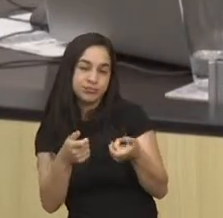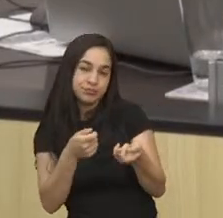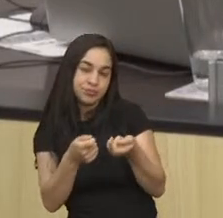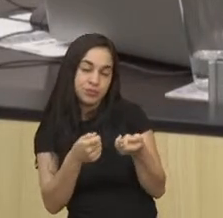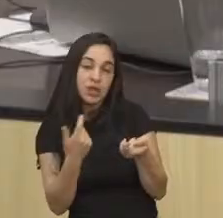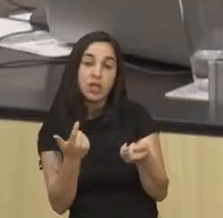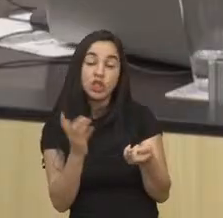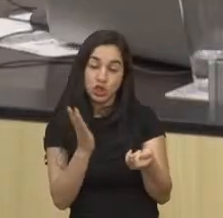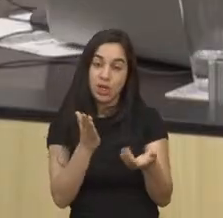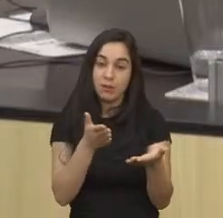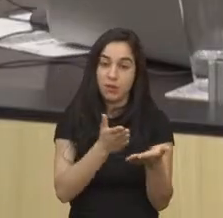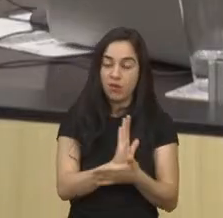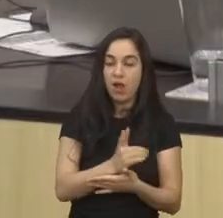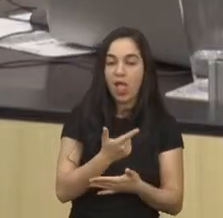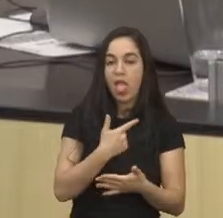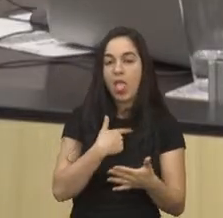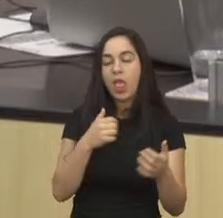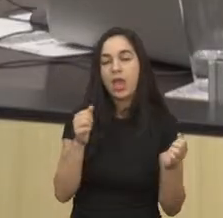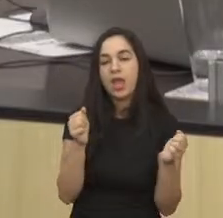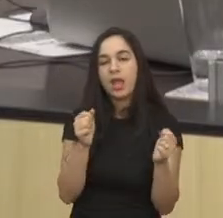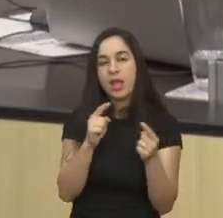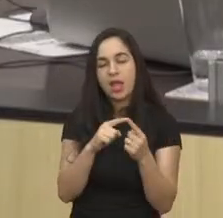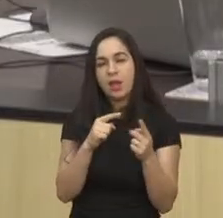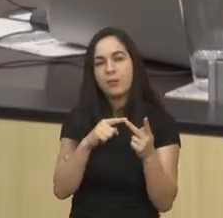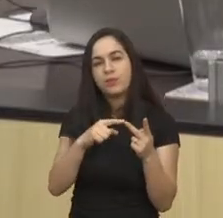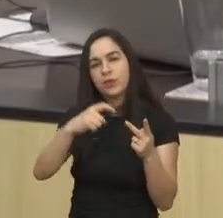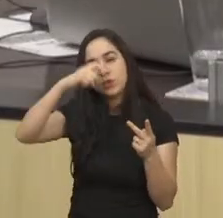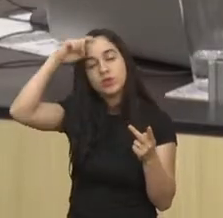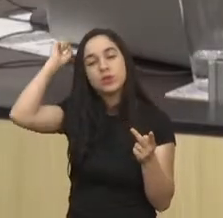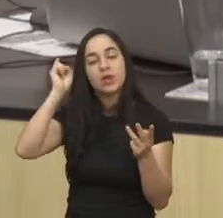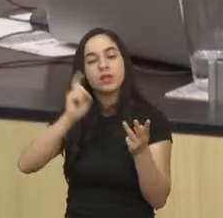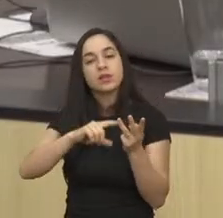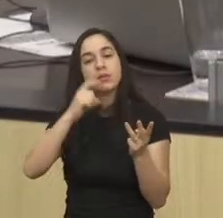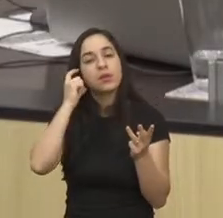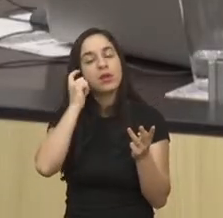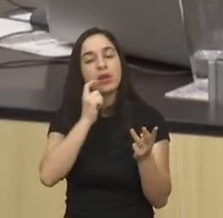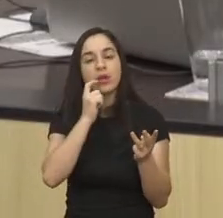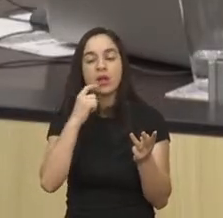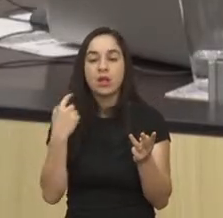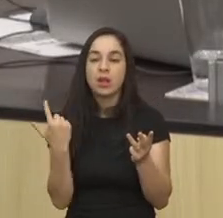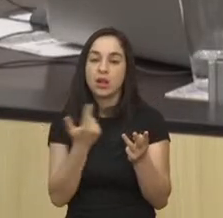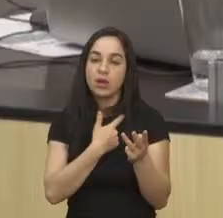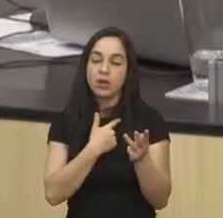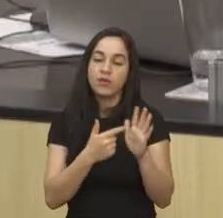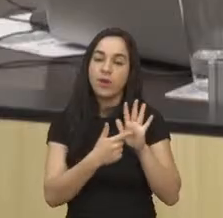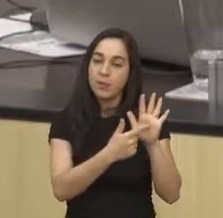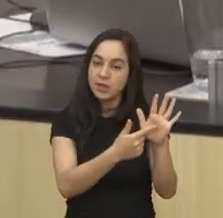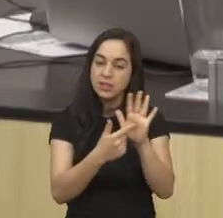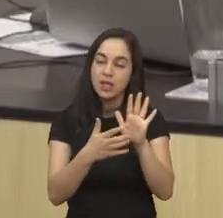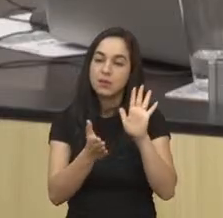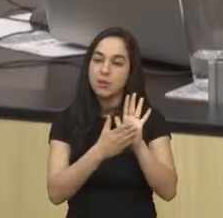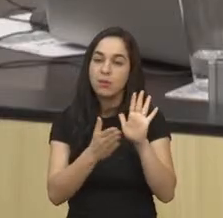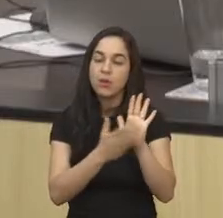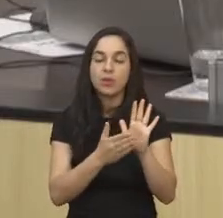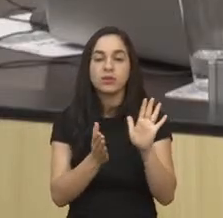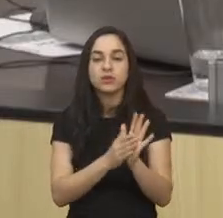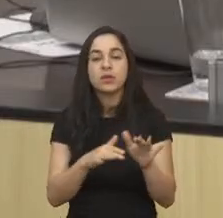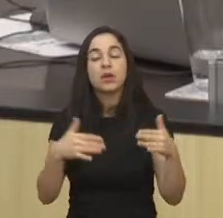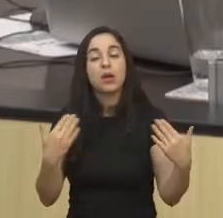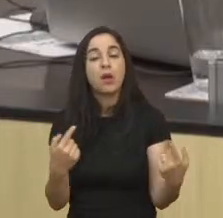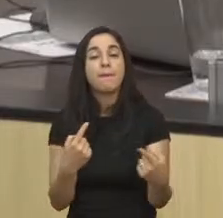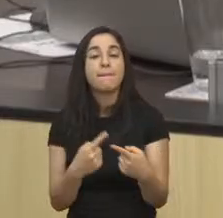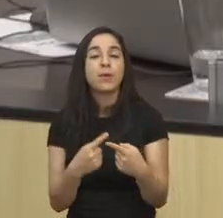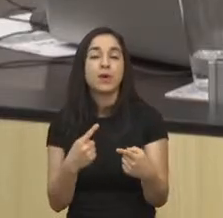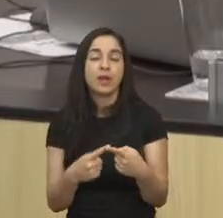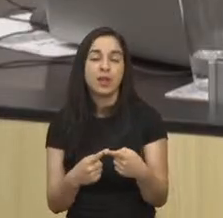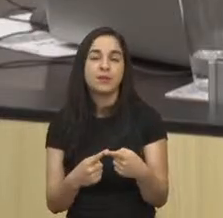aprovado. Em breve, o Joex e o Gabriel Belém, nós iremos apresentar essa propositura, porque é